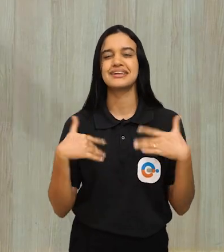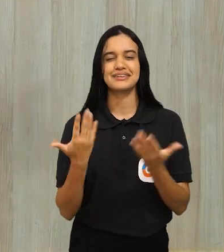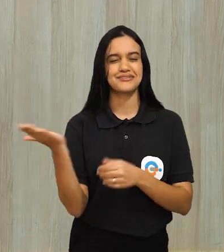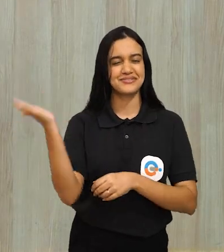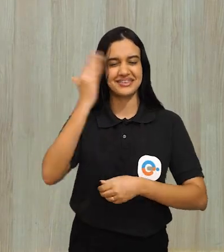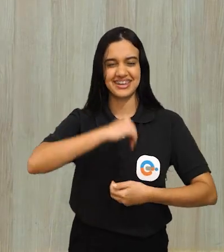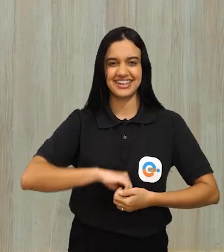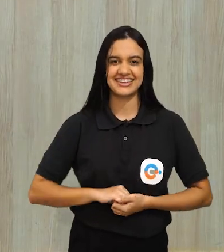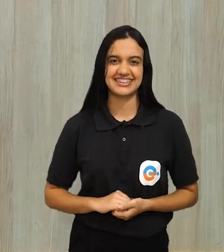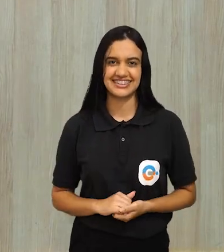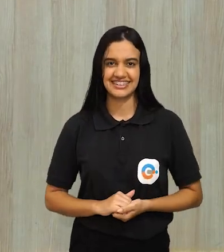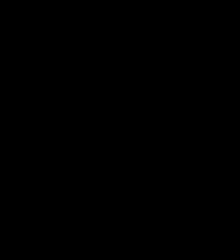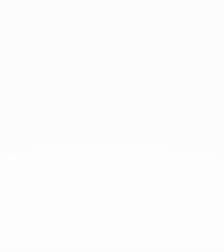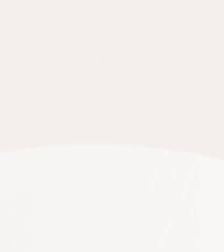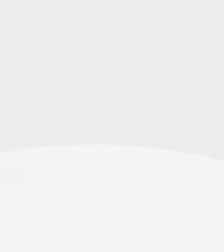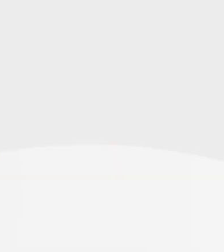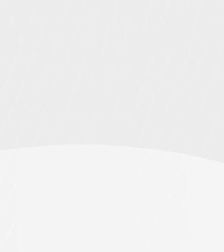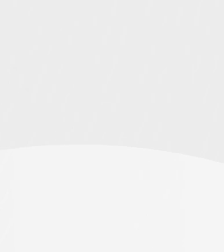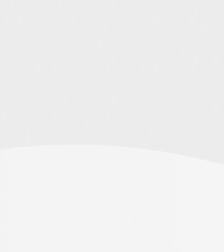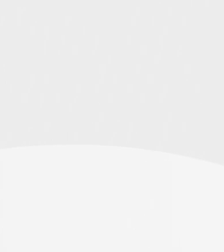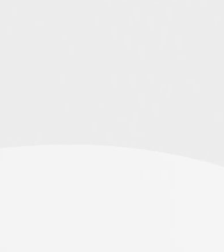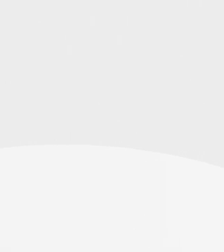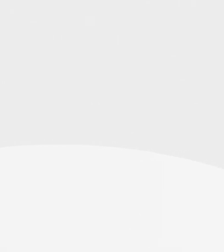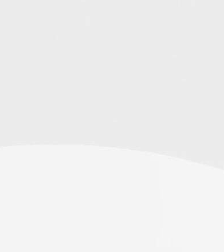Então vem comigo Nessa onda